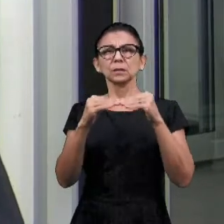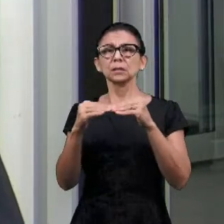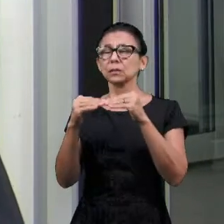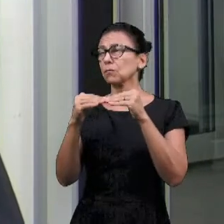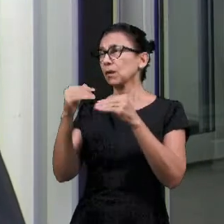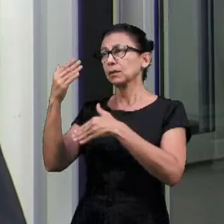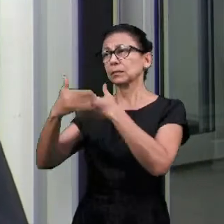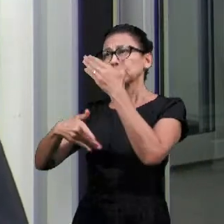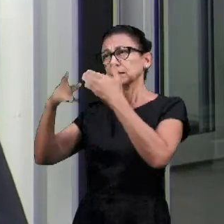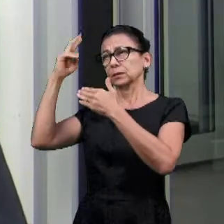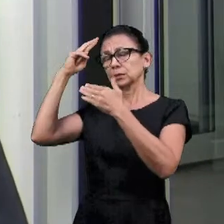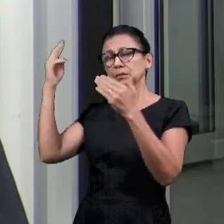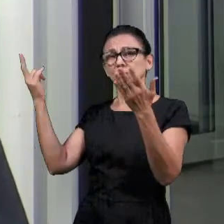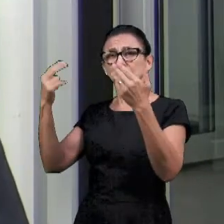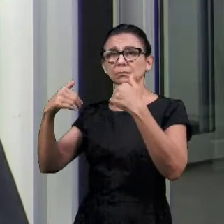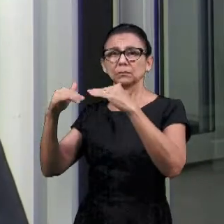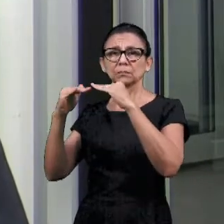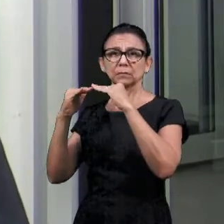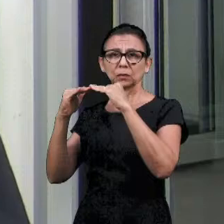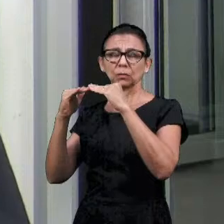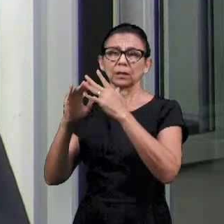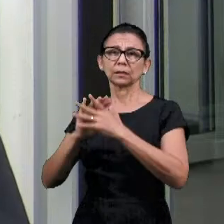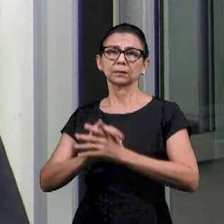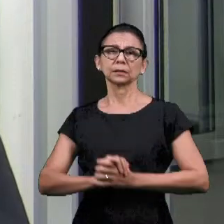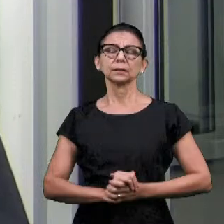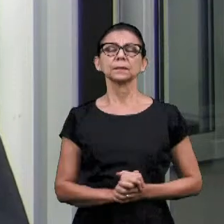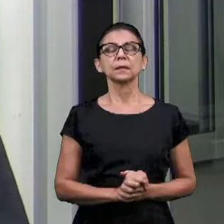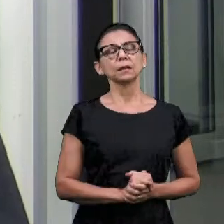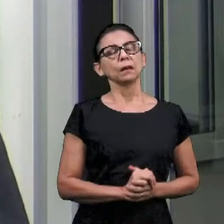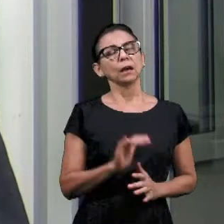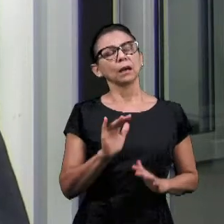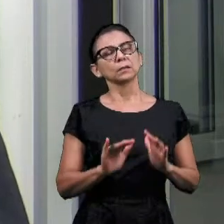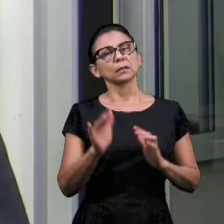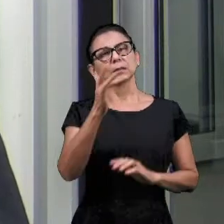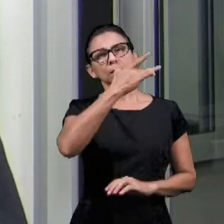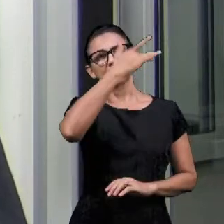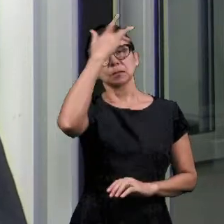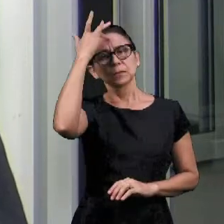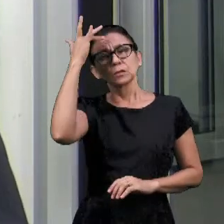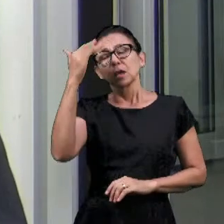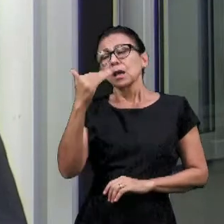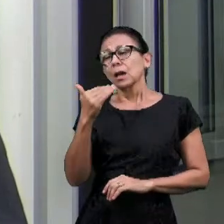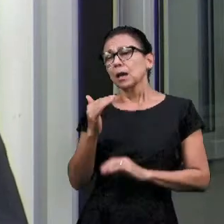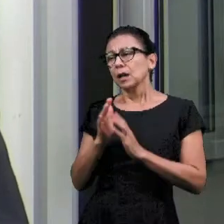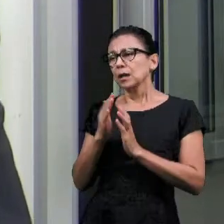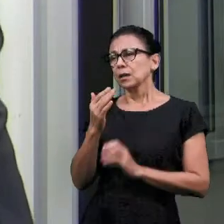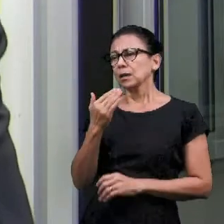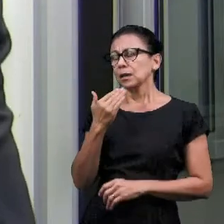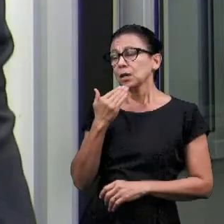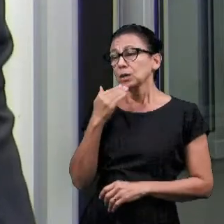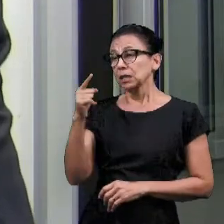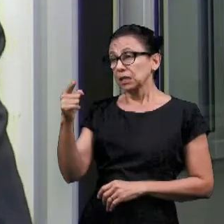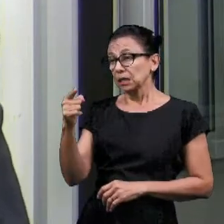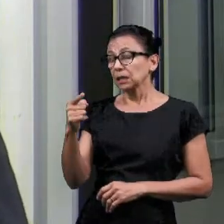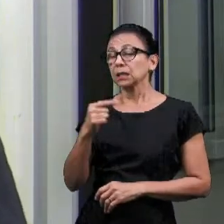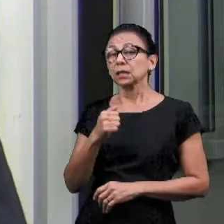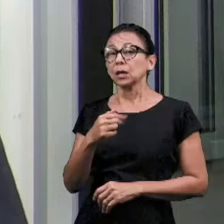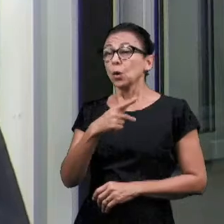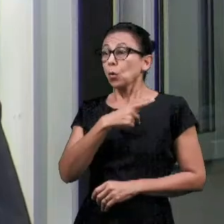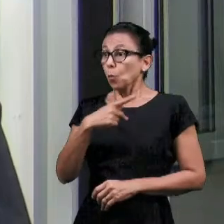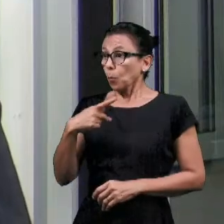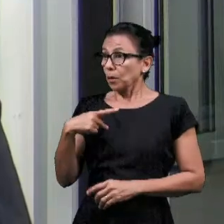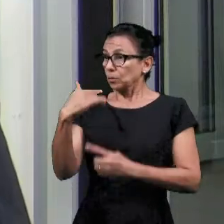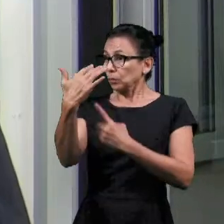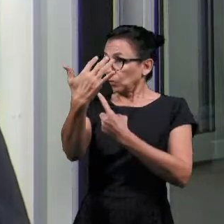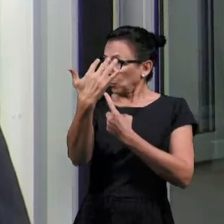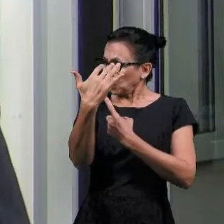somos iguais. Às vezes os irmãos pedem oração, eu queria a oração do pastor, porque a oração do pastor